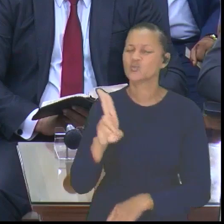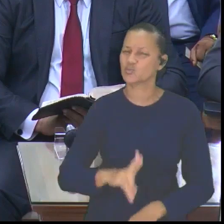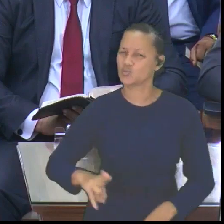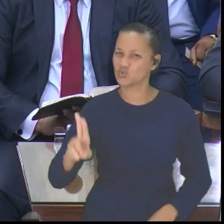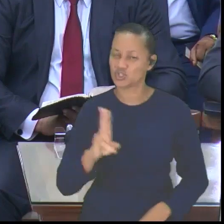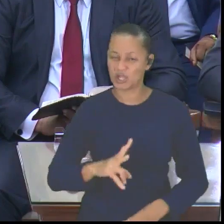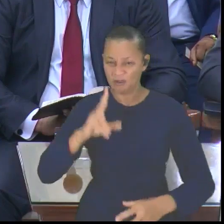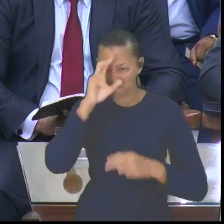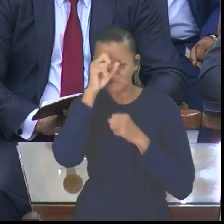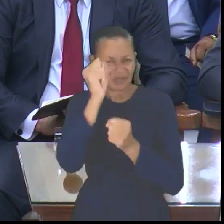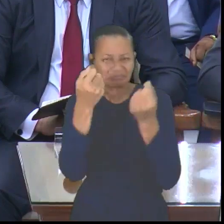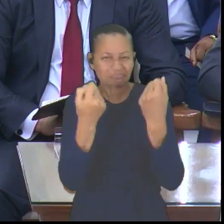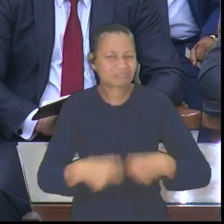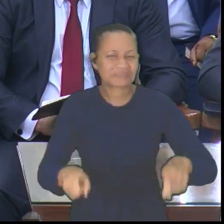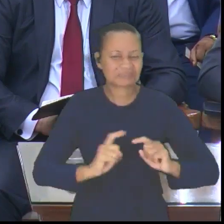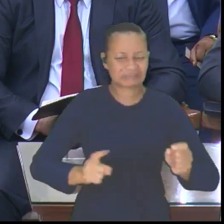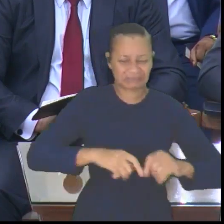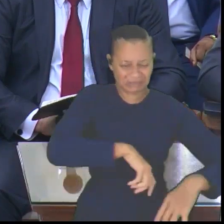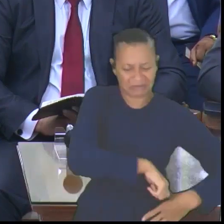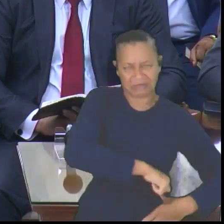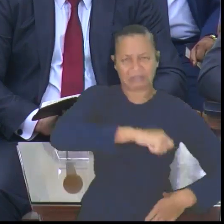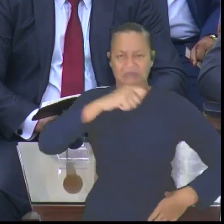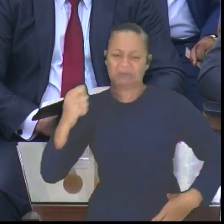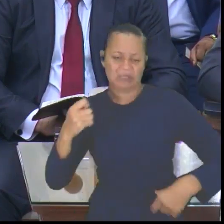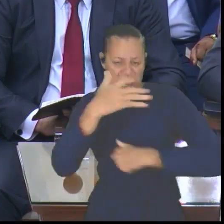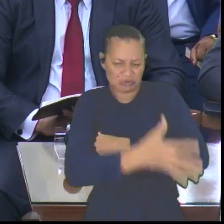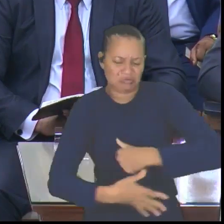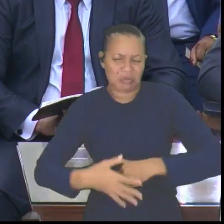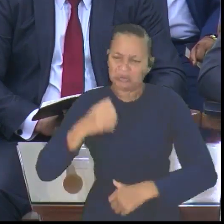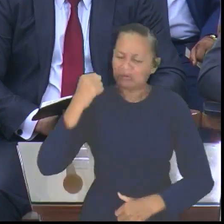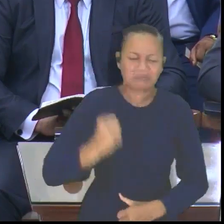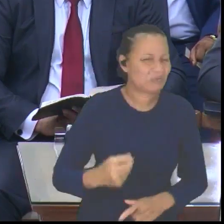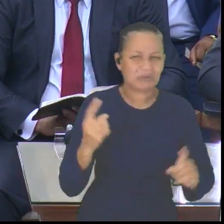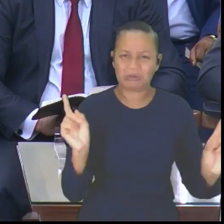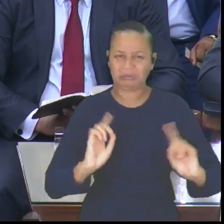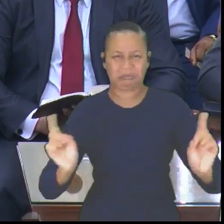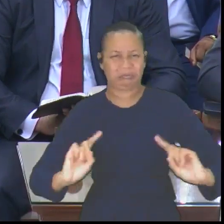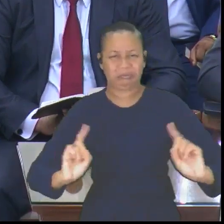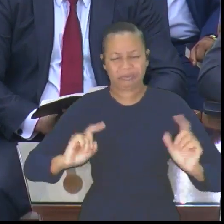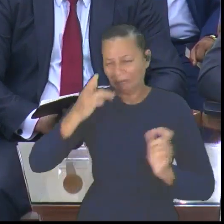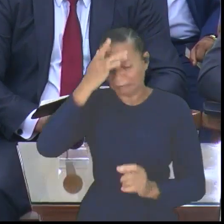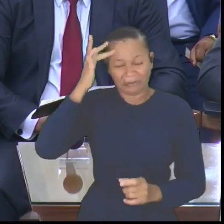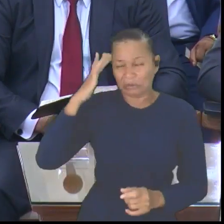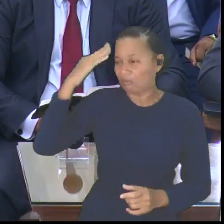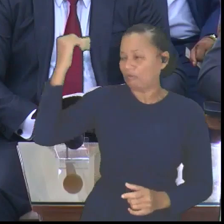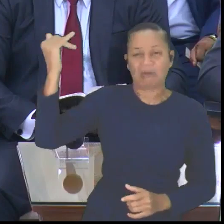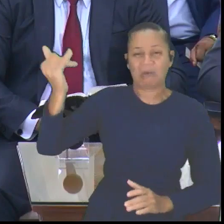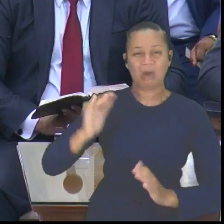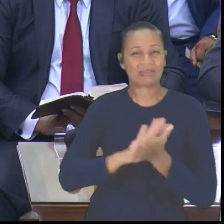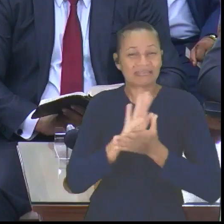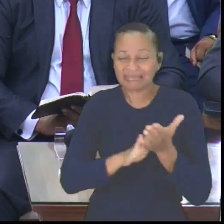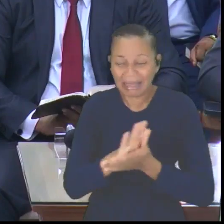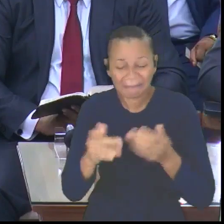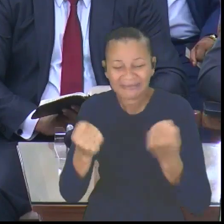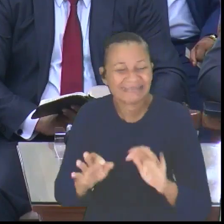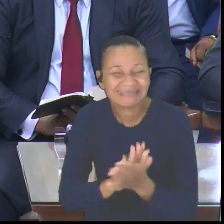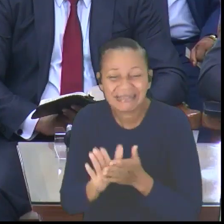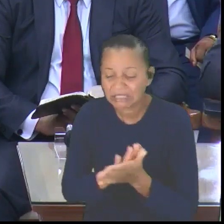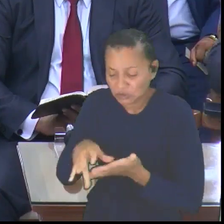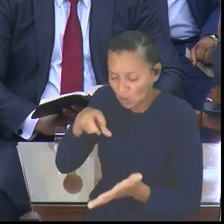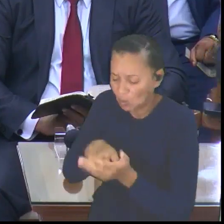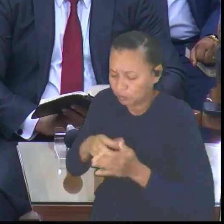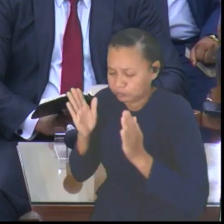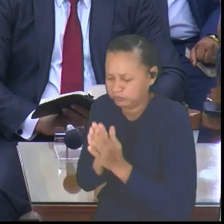não precisa de armas, que não precisa de influência de ninguém. A igreja naqueles dias dobrou os joelhos e apresentou